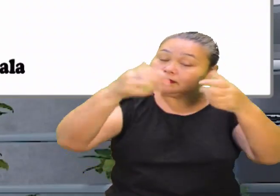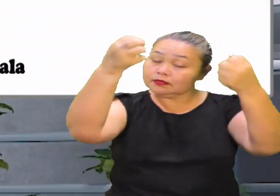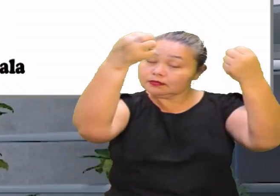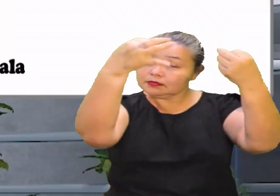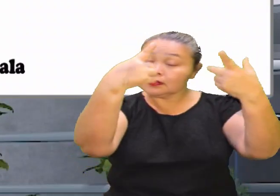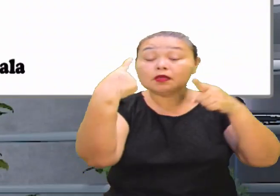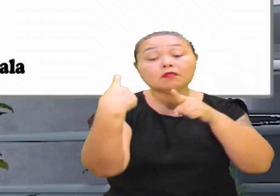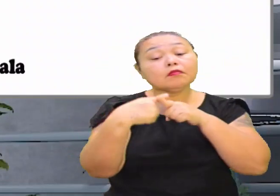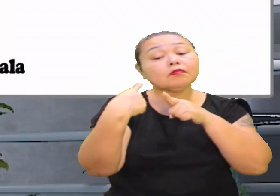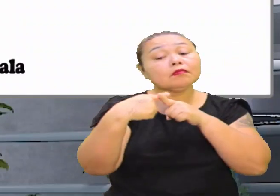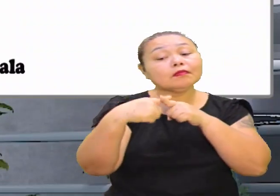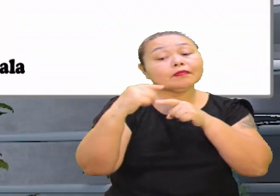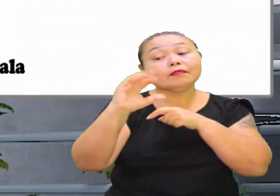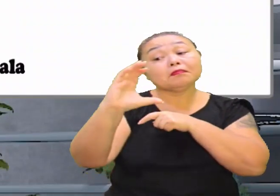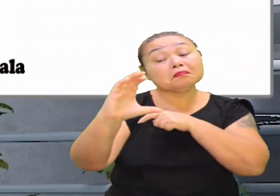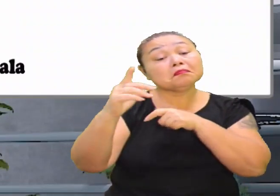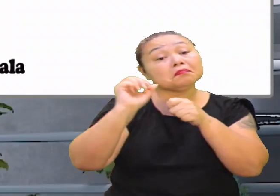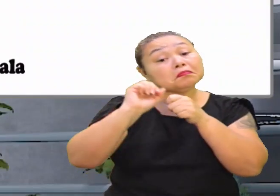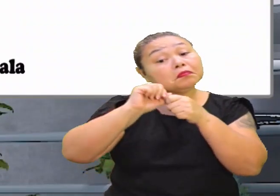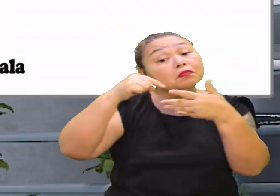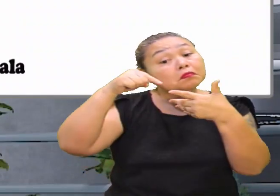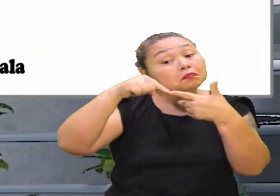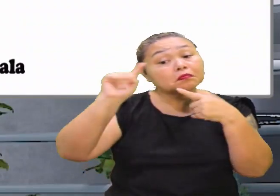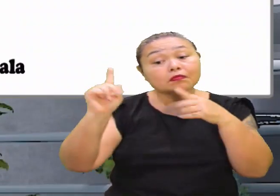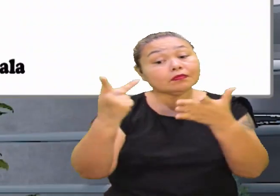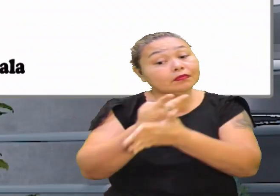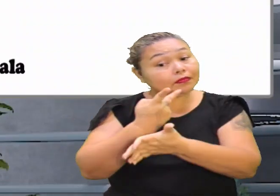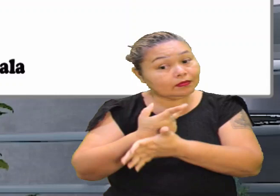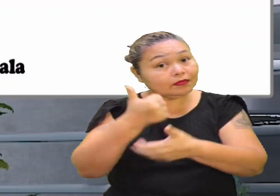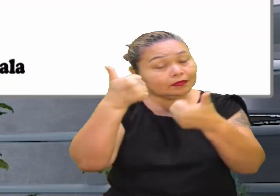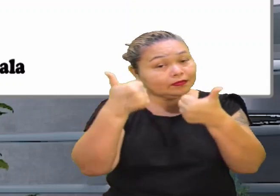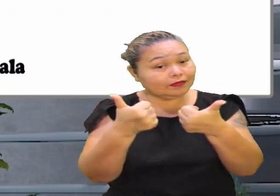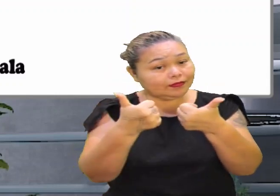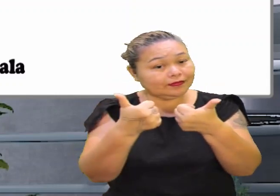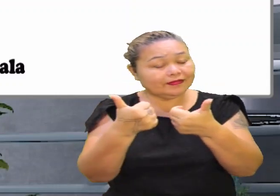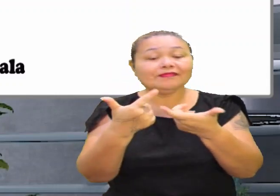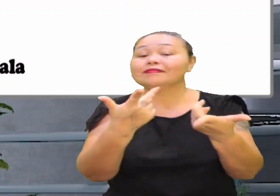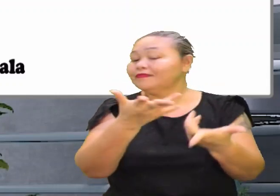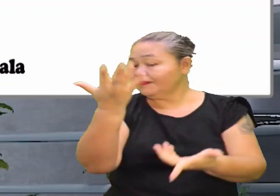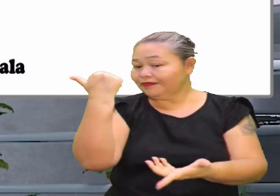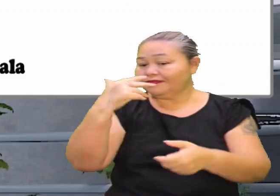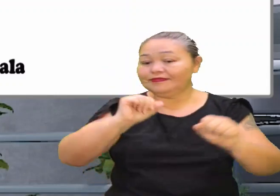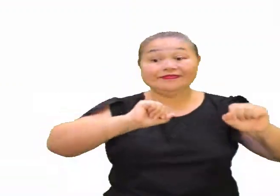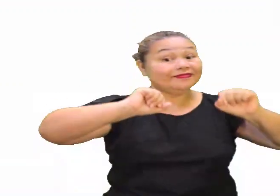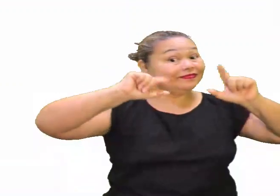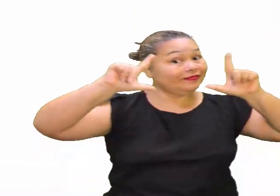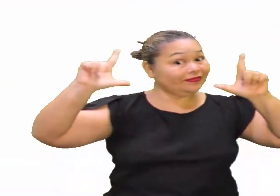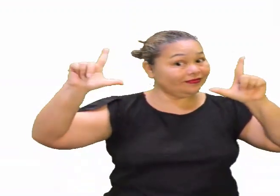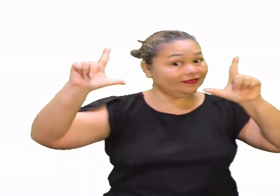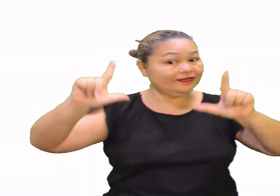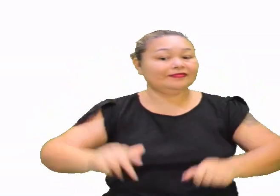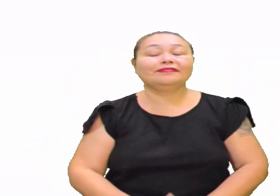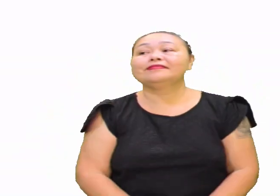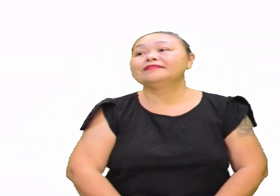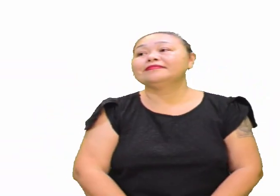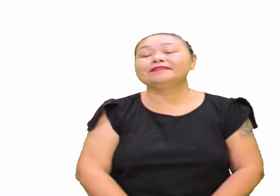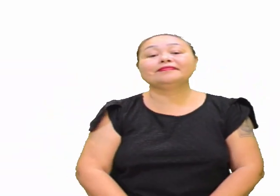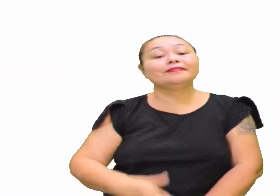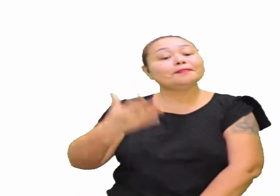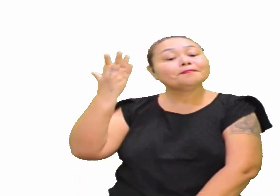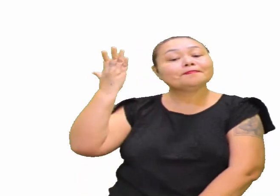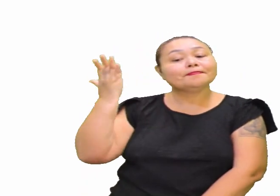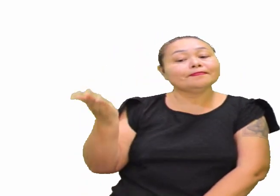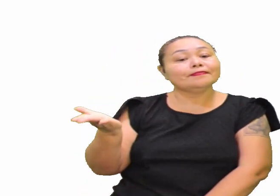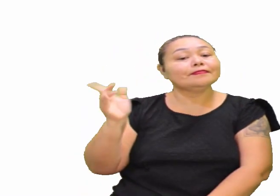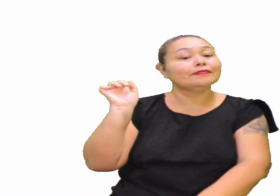são conceitos. O que o estudante faz? Ele descreve e não coloca o conceito, ele explica o conceito, o que ele